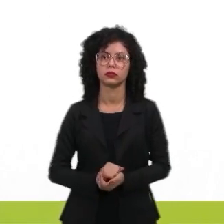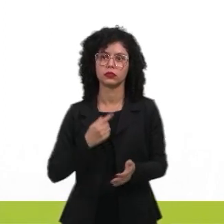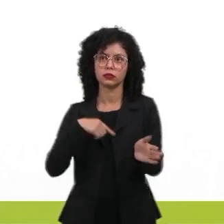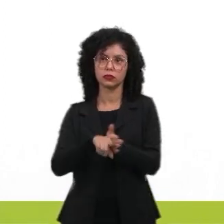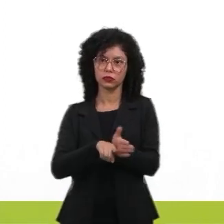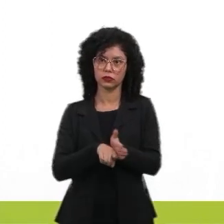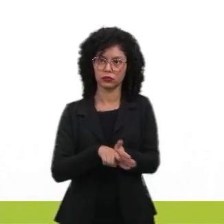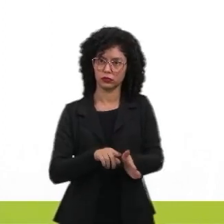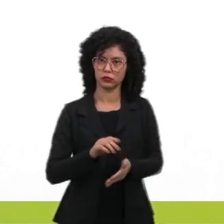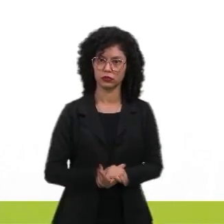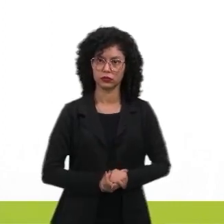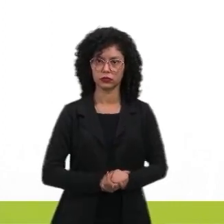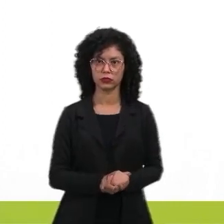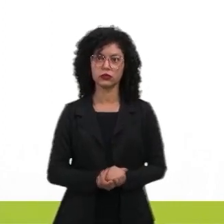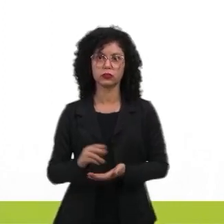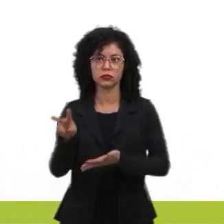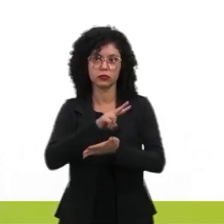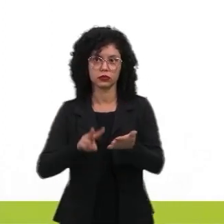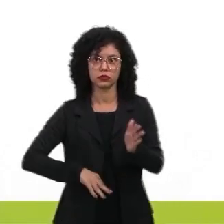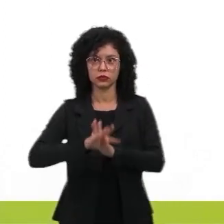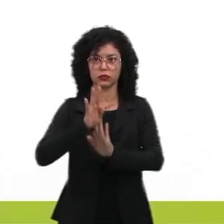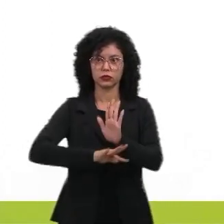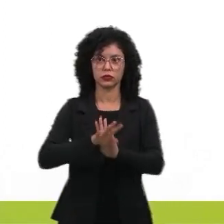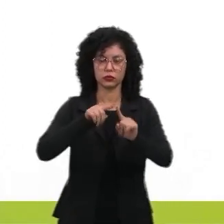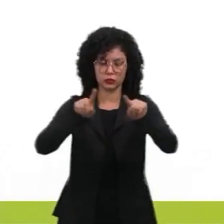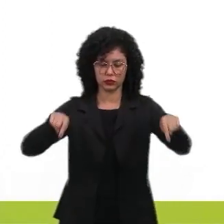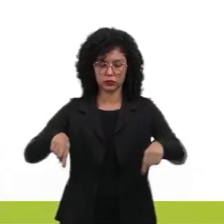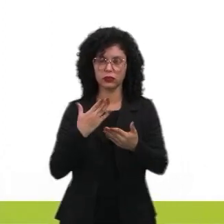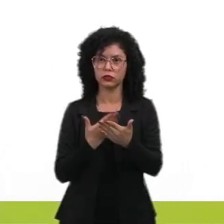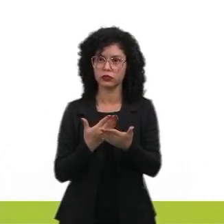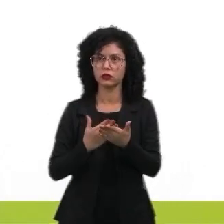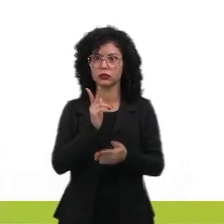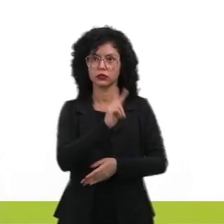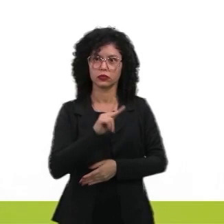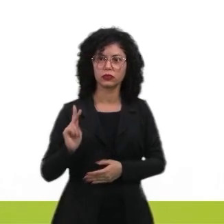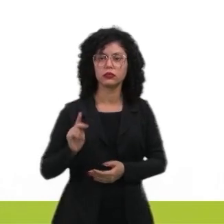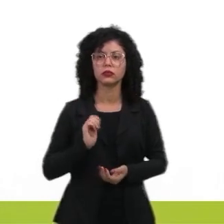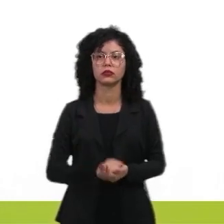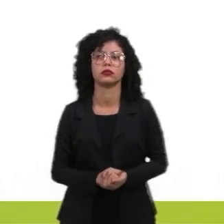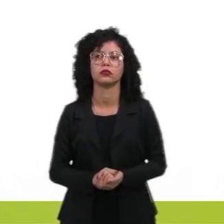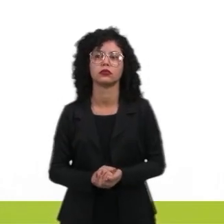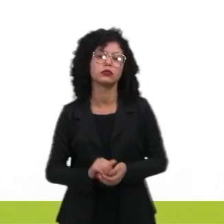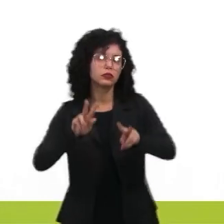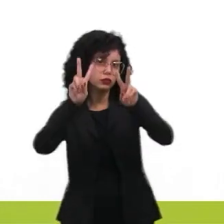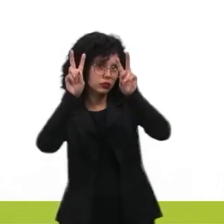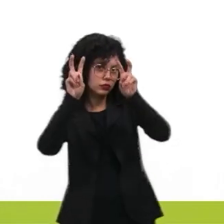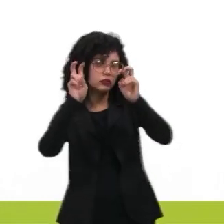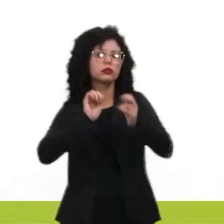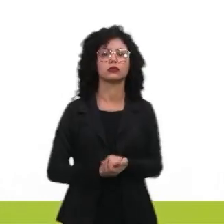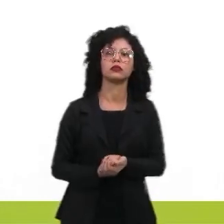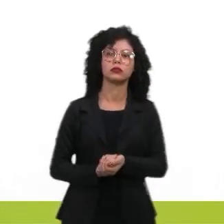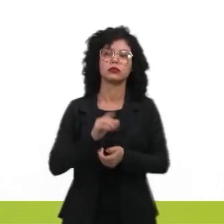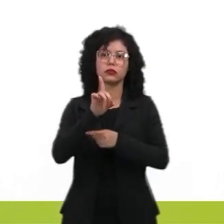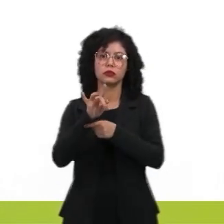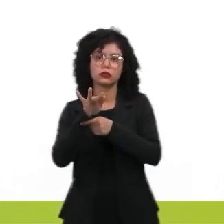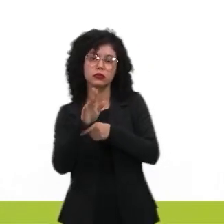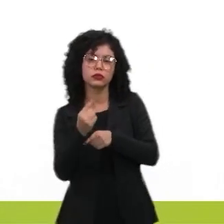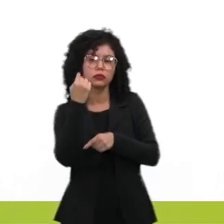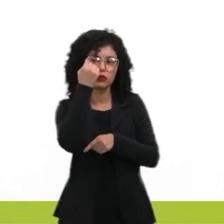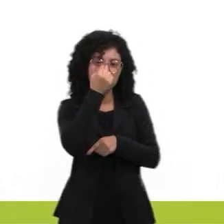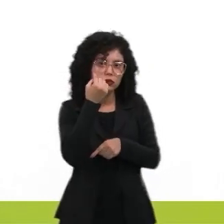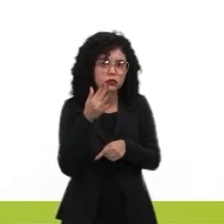interessante. Eu adoro astronomia. Ao ler esse texto em uma sala de aula, uma professora fez uma suposição de que o diâmetro do olho humano